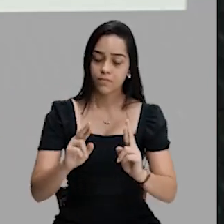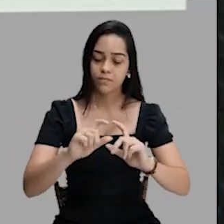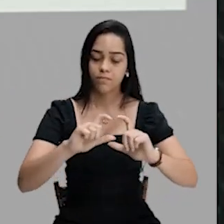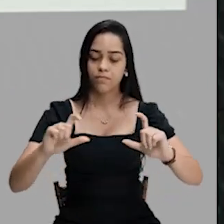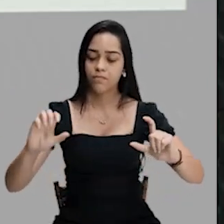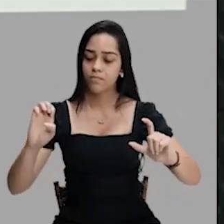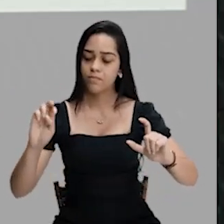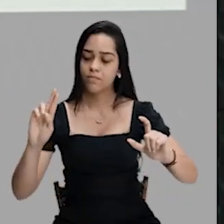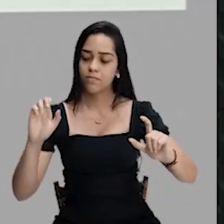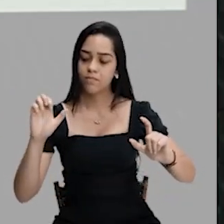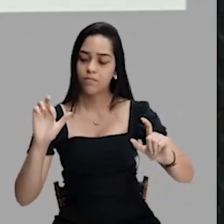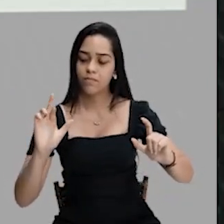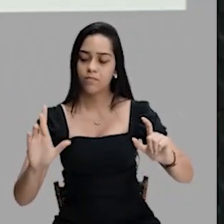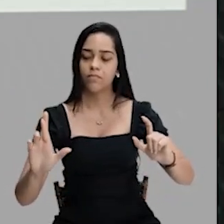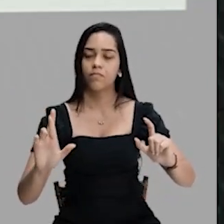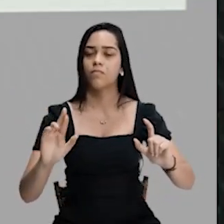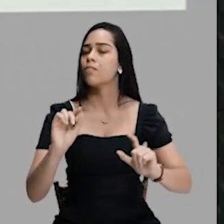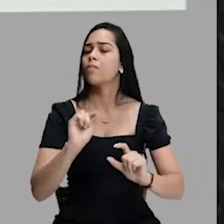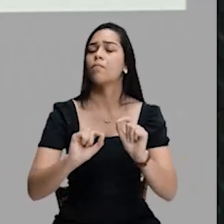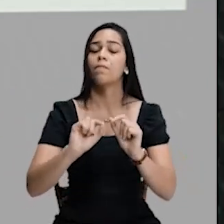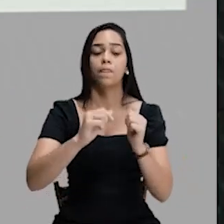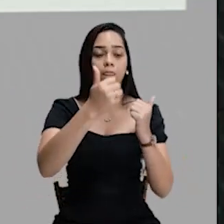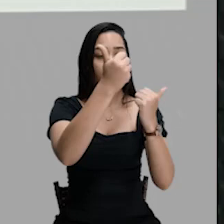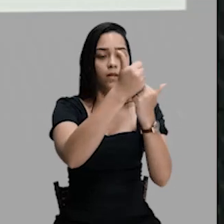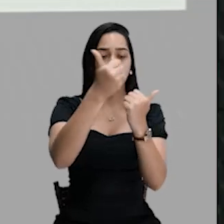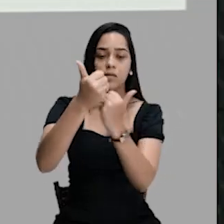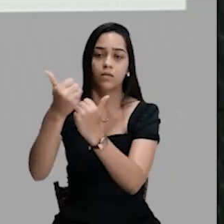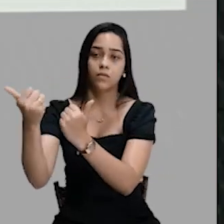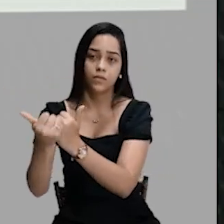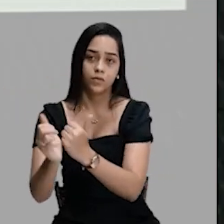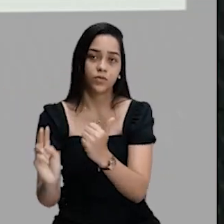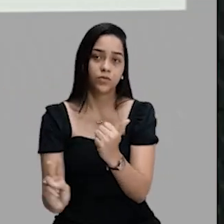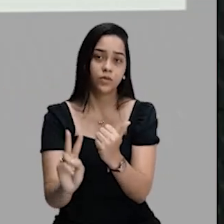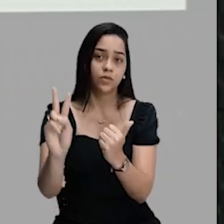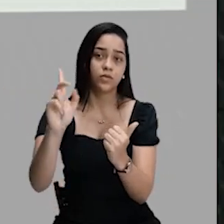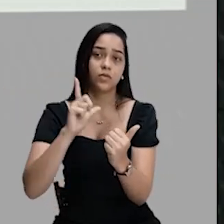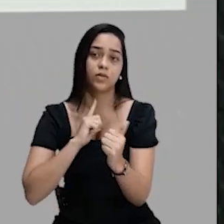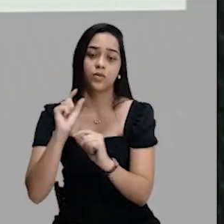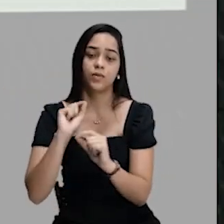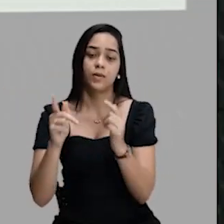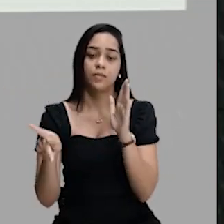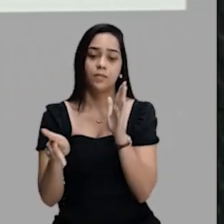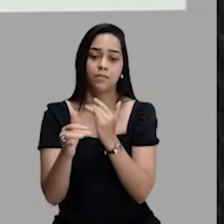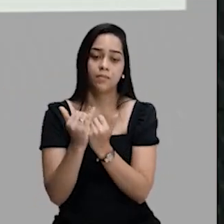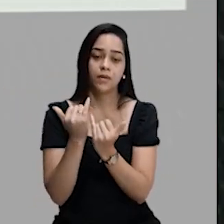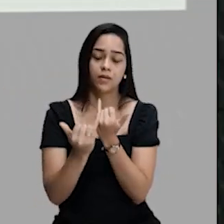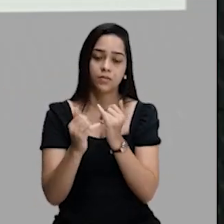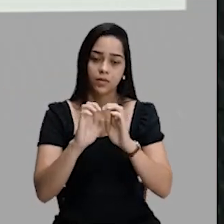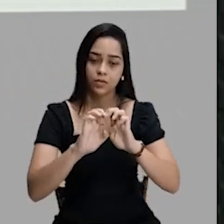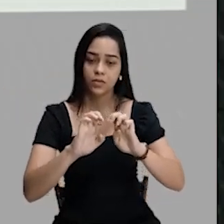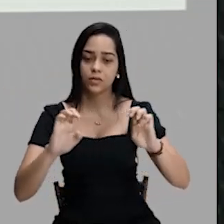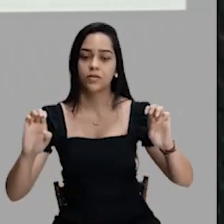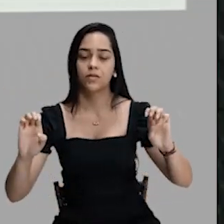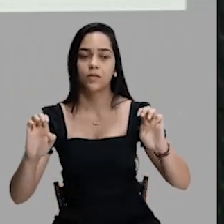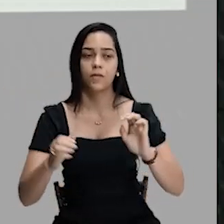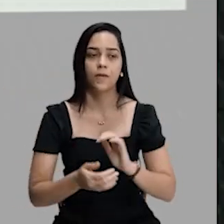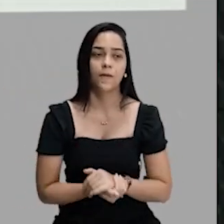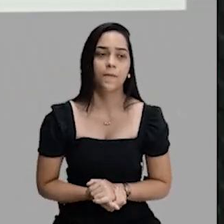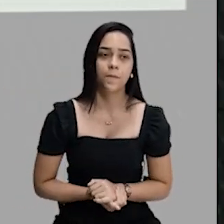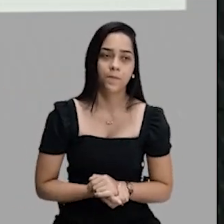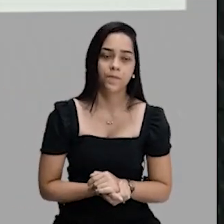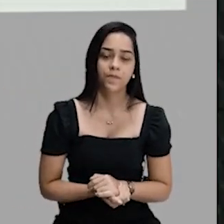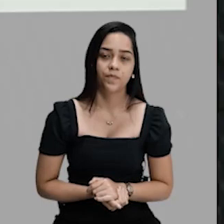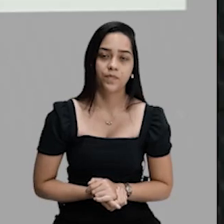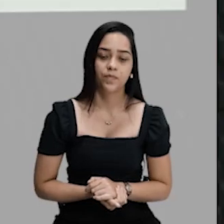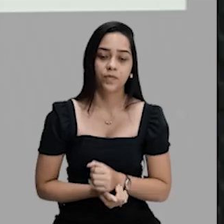Euler. Tá? E aí, turma, a gente vai substituir esses valores, né? Formando tipo uma equaçãozinha. Tá? O número de vértices que eu